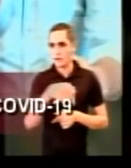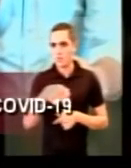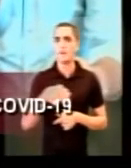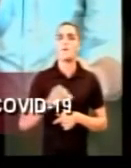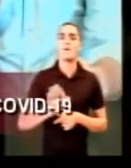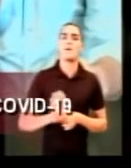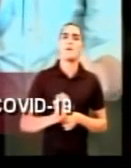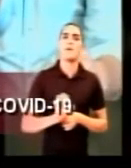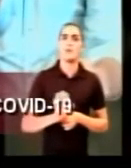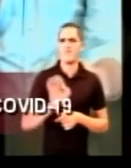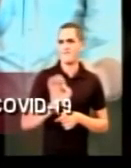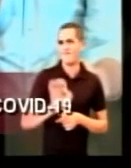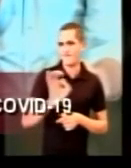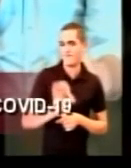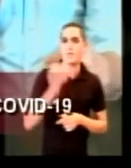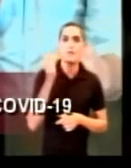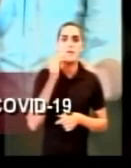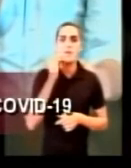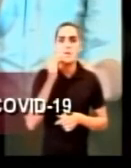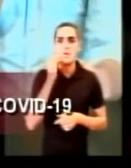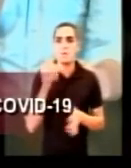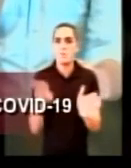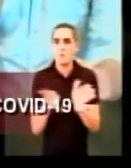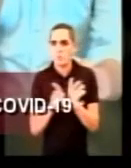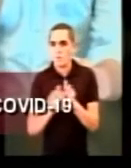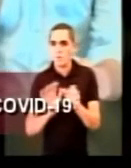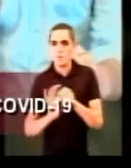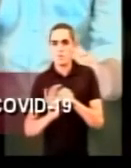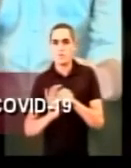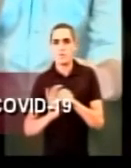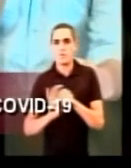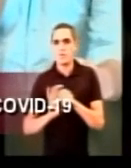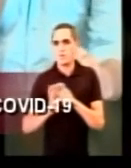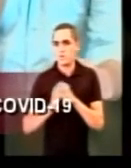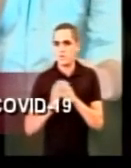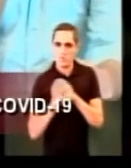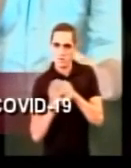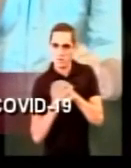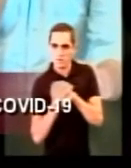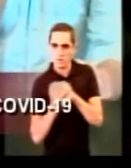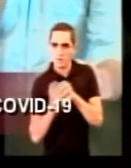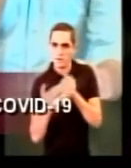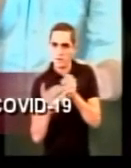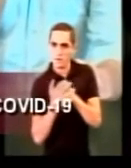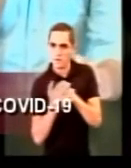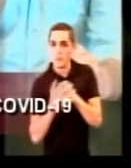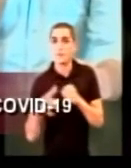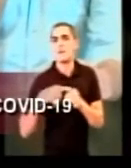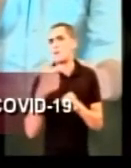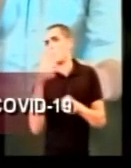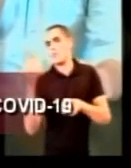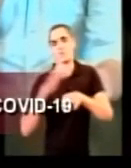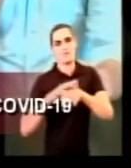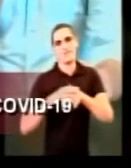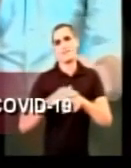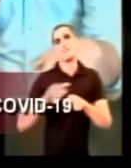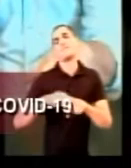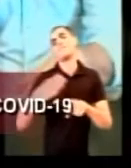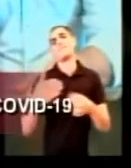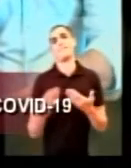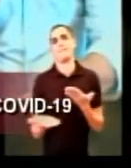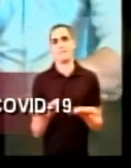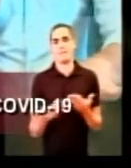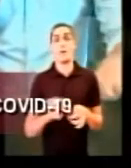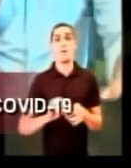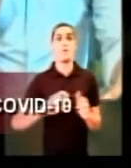77% de chance de proteção de ter uma doença leve, ou seja,